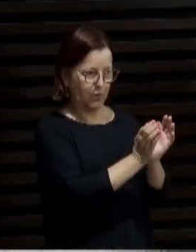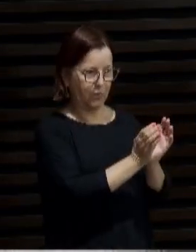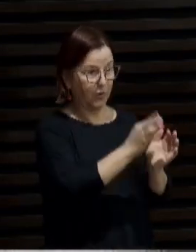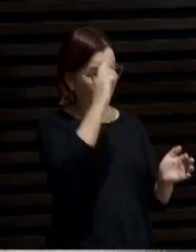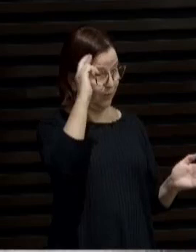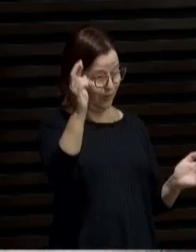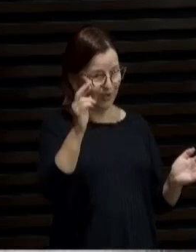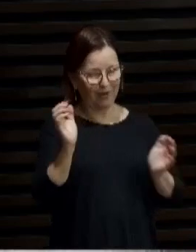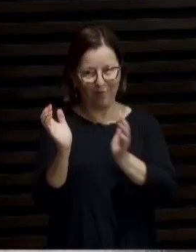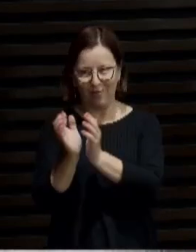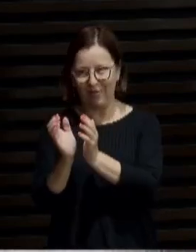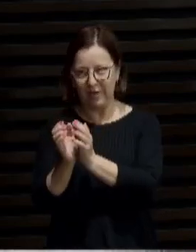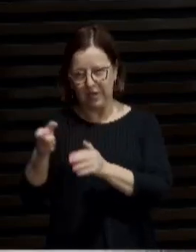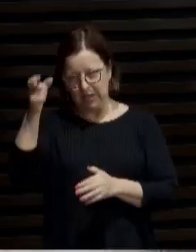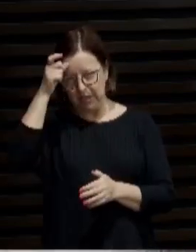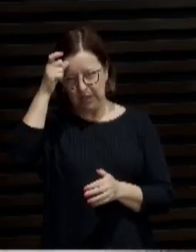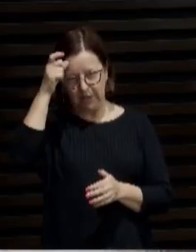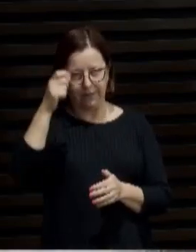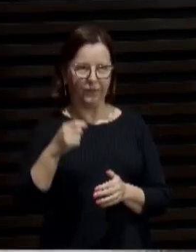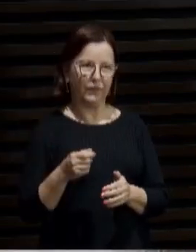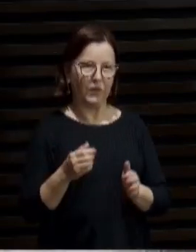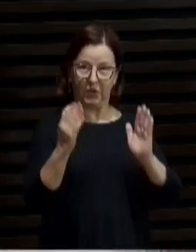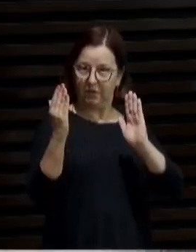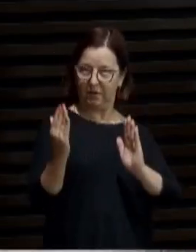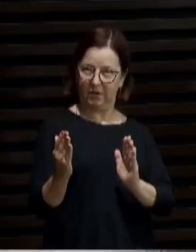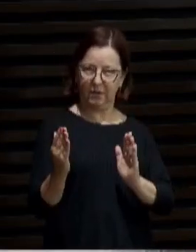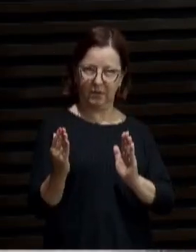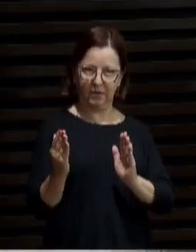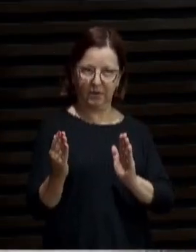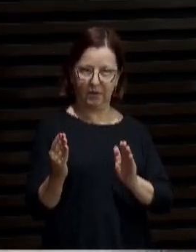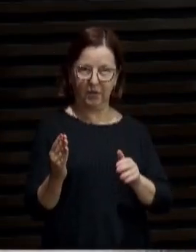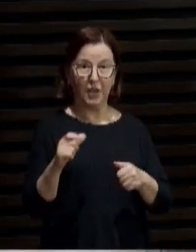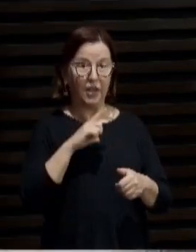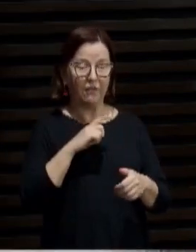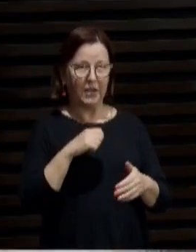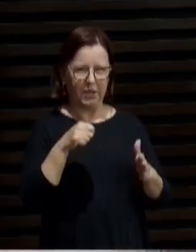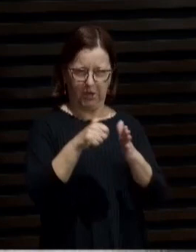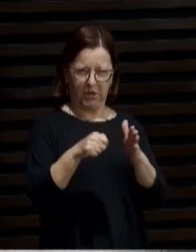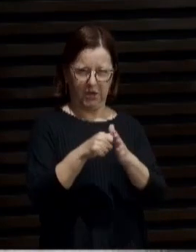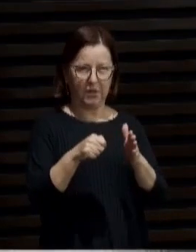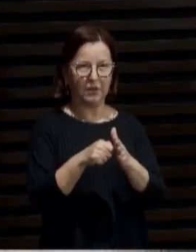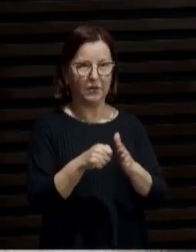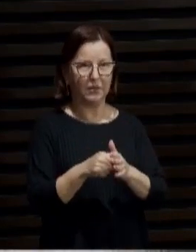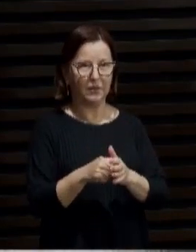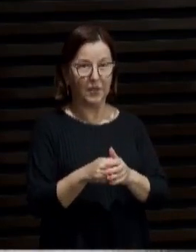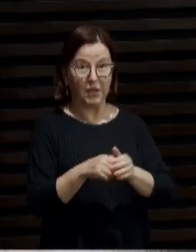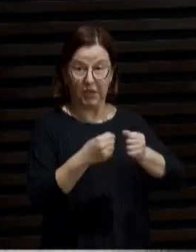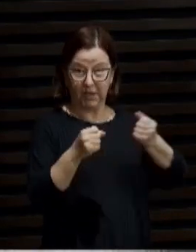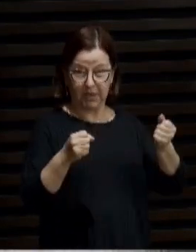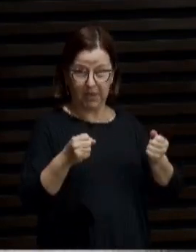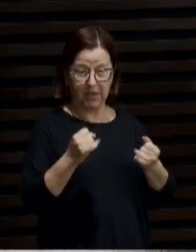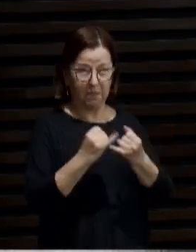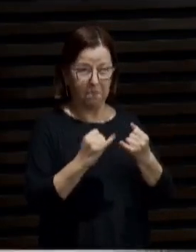o exército de Jesus do outro. E eles estão de frente a frente, e vai ter uma batalha muito grande, e você pensa que vai ser uma guerra